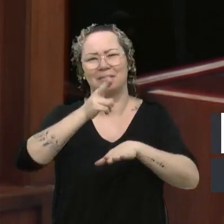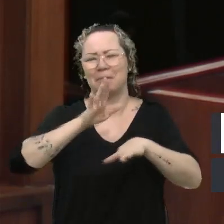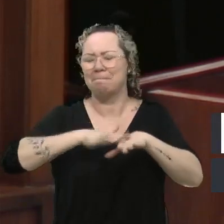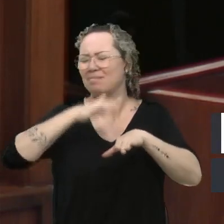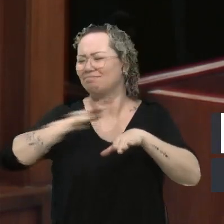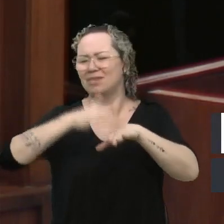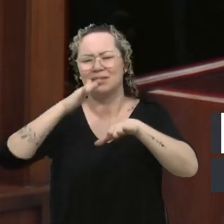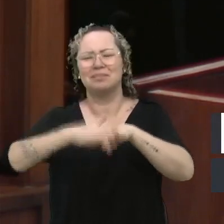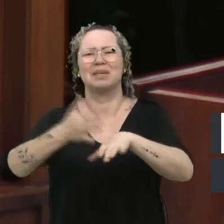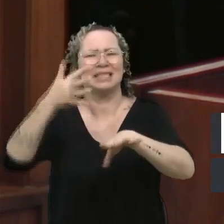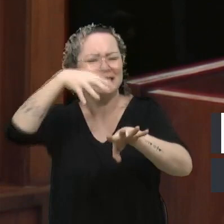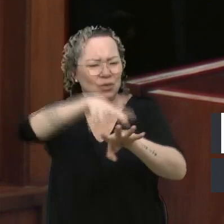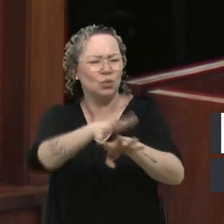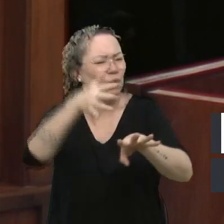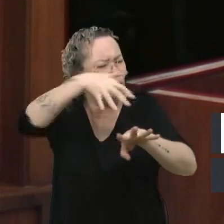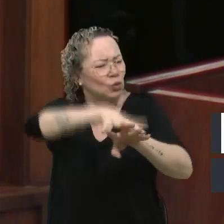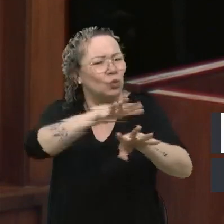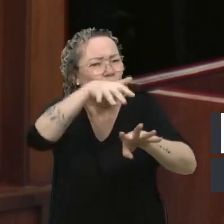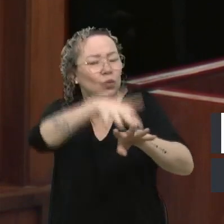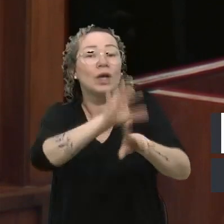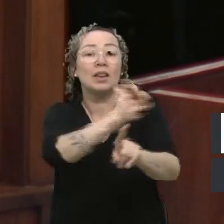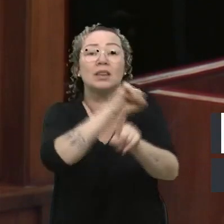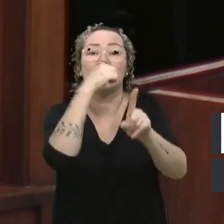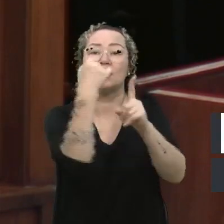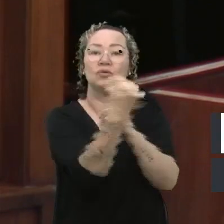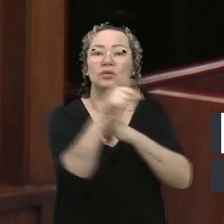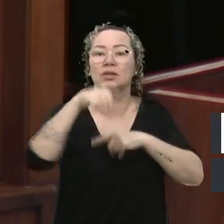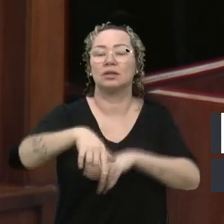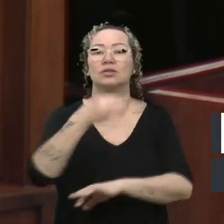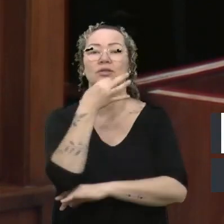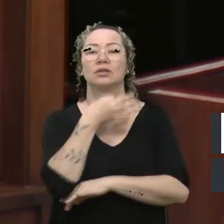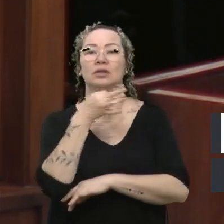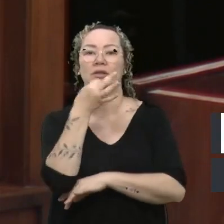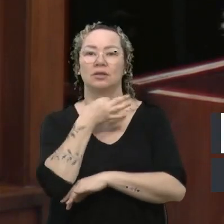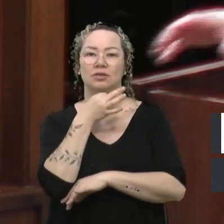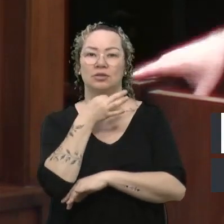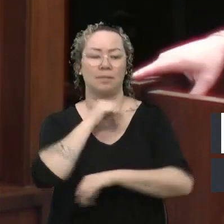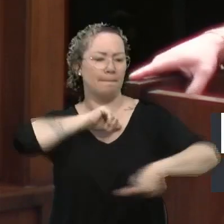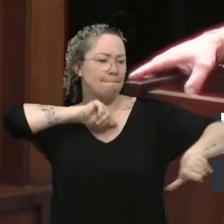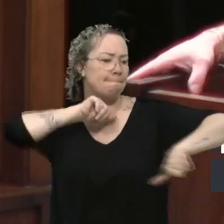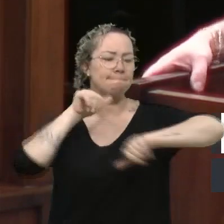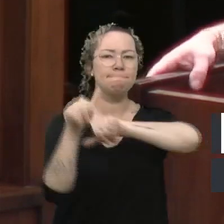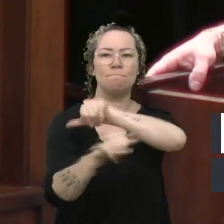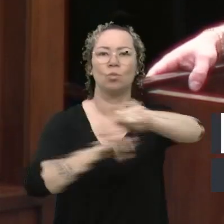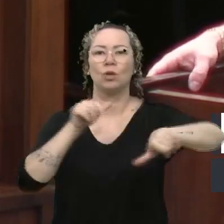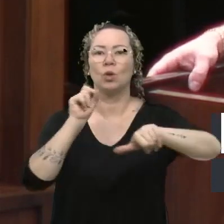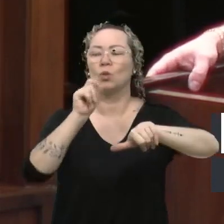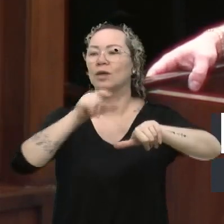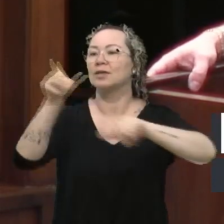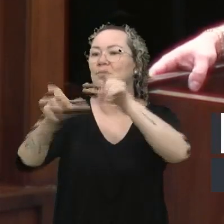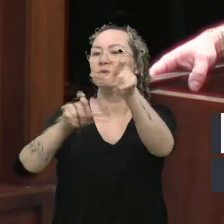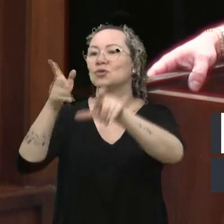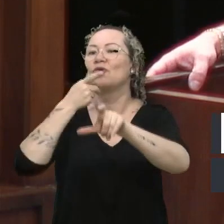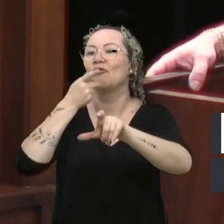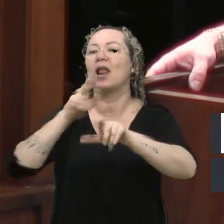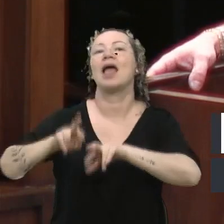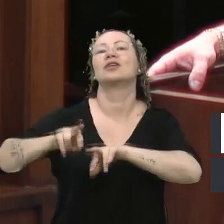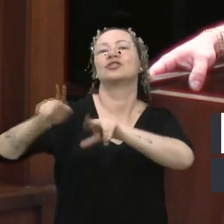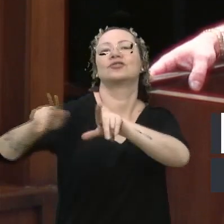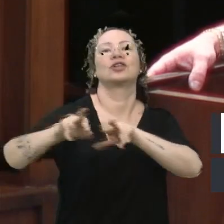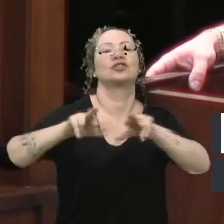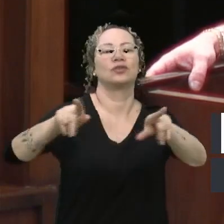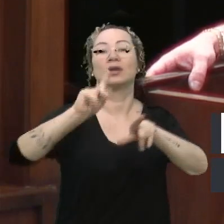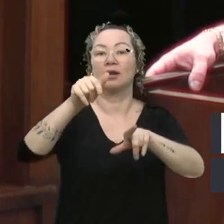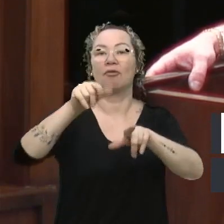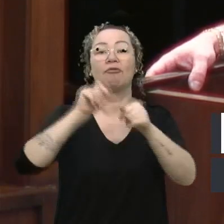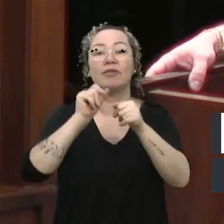inserir, incluir na sociedade caxiense, e se transformar o que as pessoas dizem de diferente, se transformar no